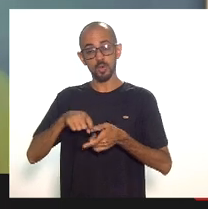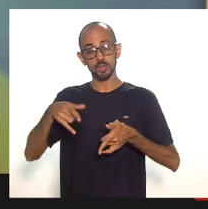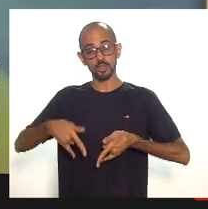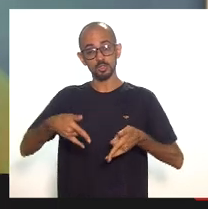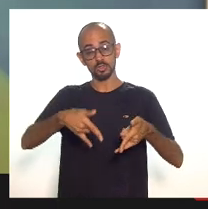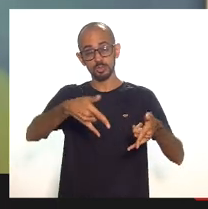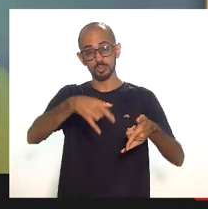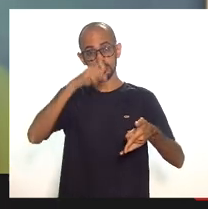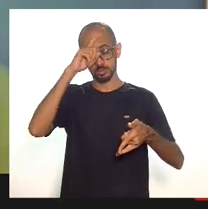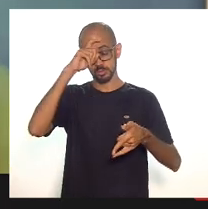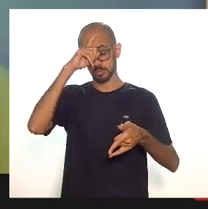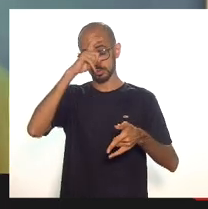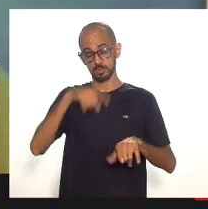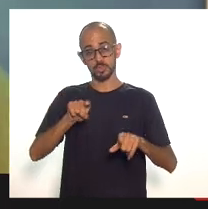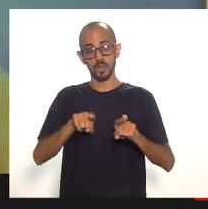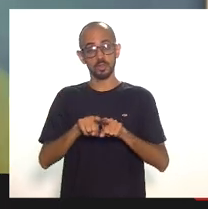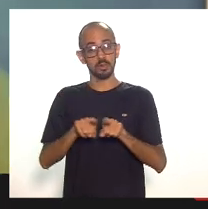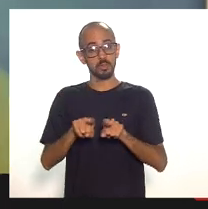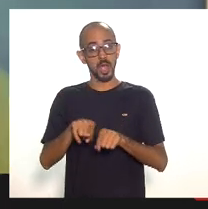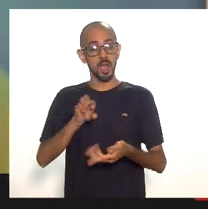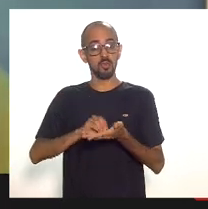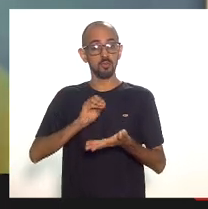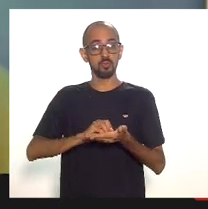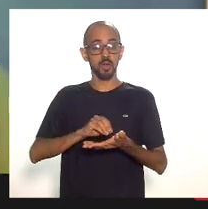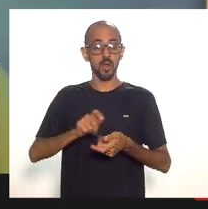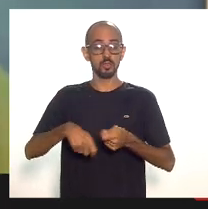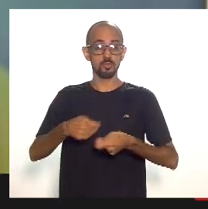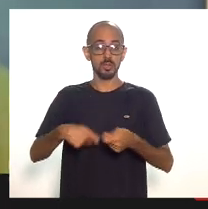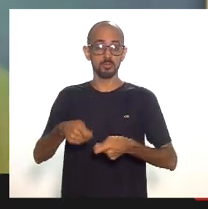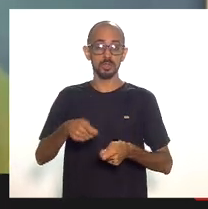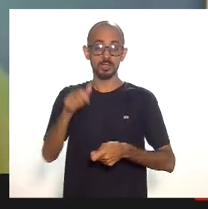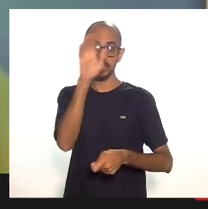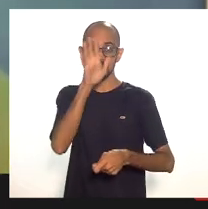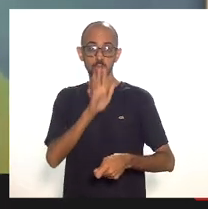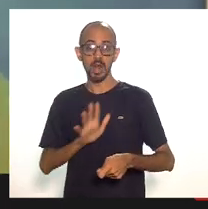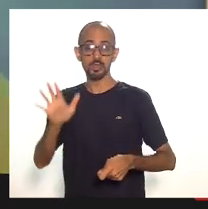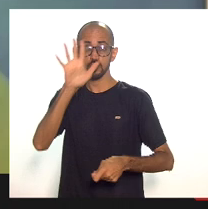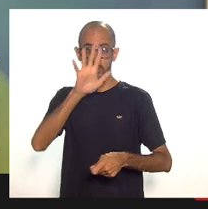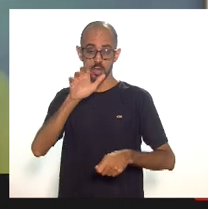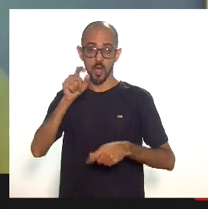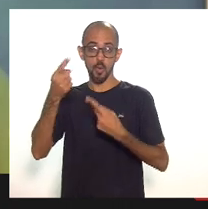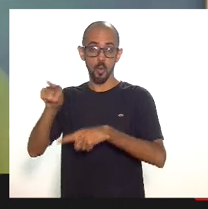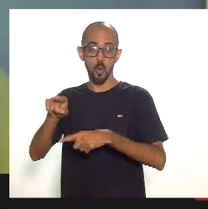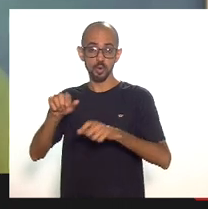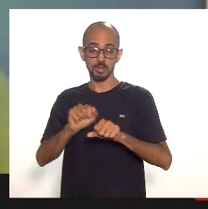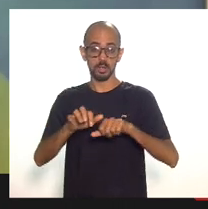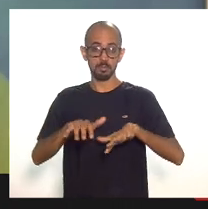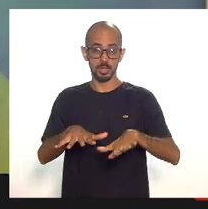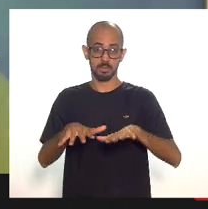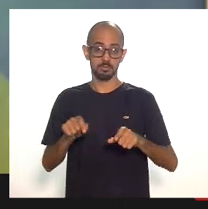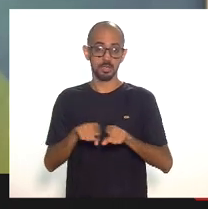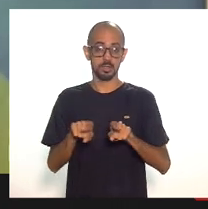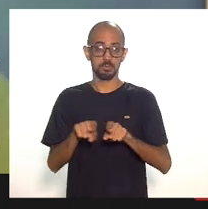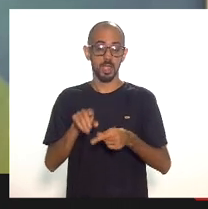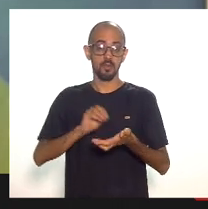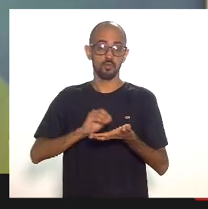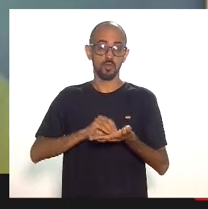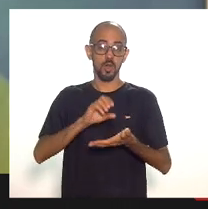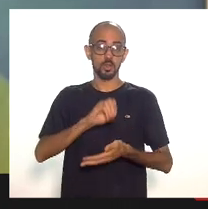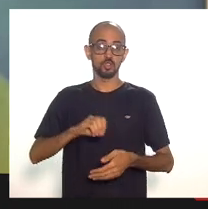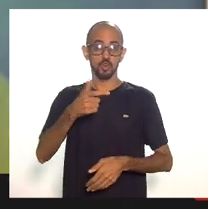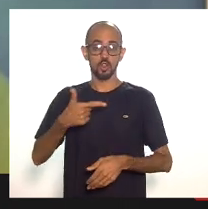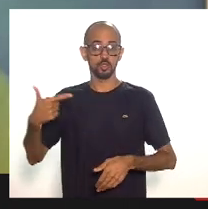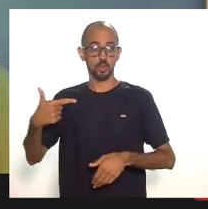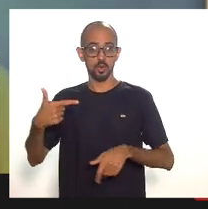saúde, a inexistência de um comando nacional contra a pandemia, a falta de oxigênio e de kit de